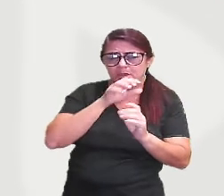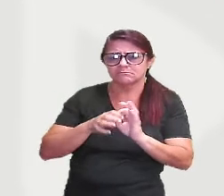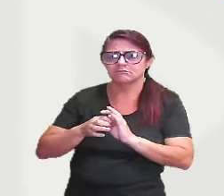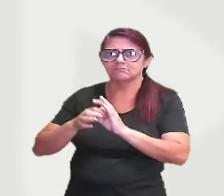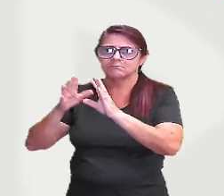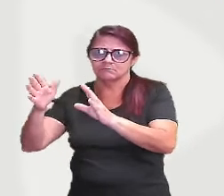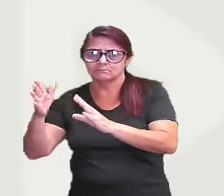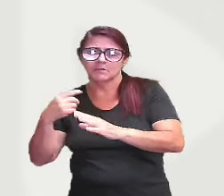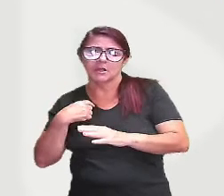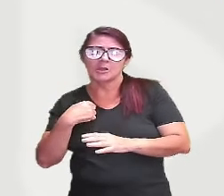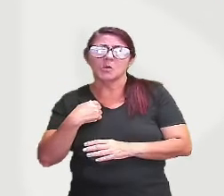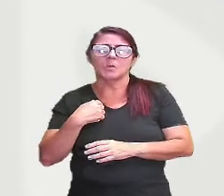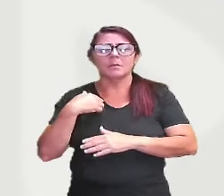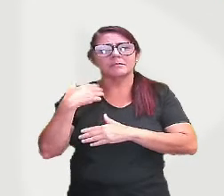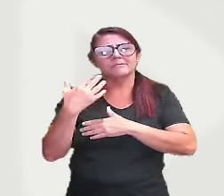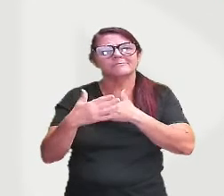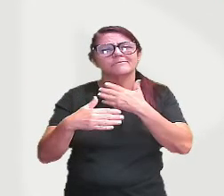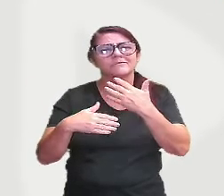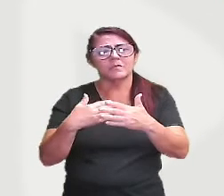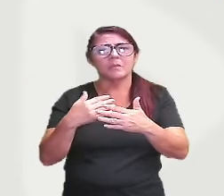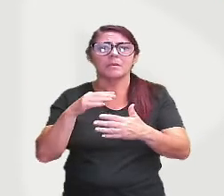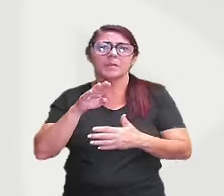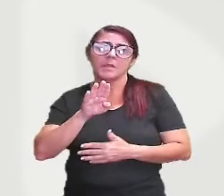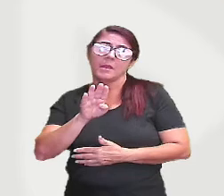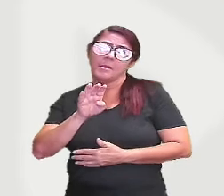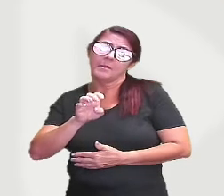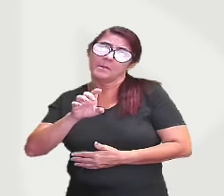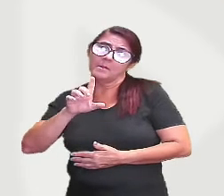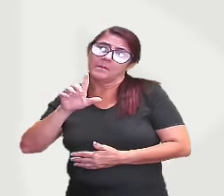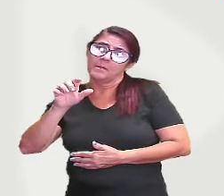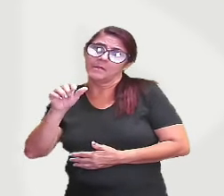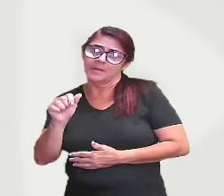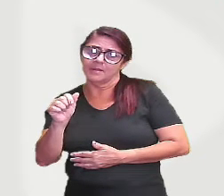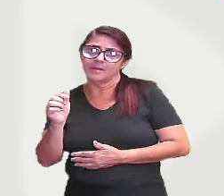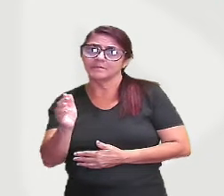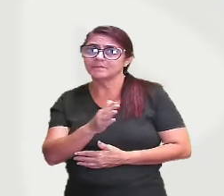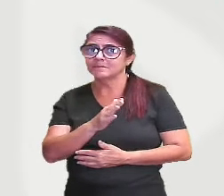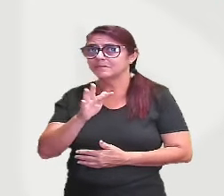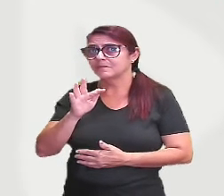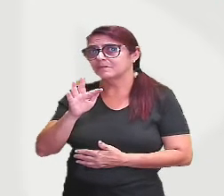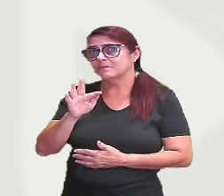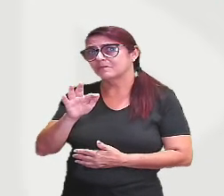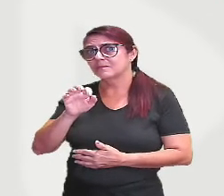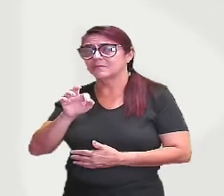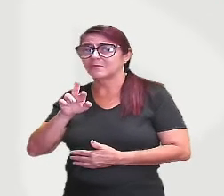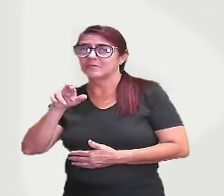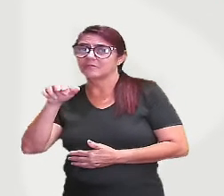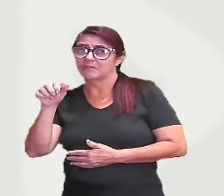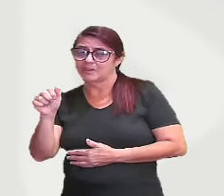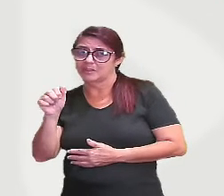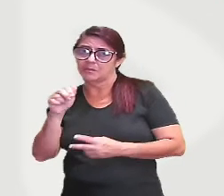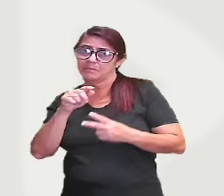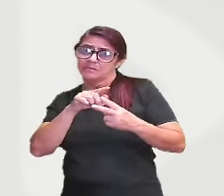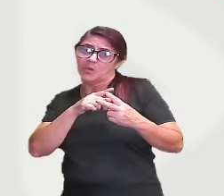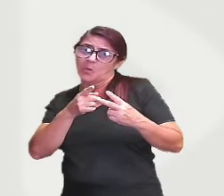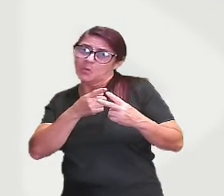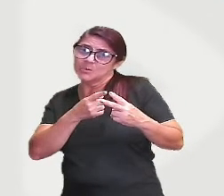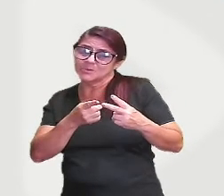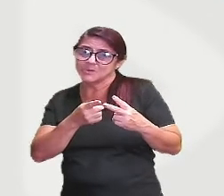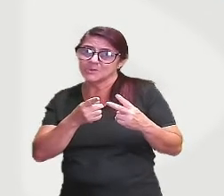tempo, Bela e a fera foram se tornando amigos. Enquanto ele se encantava com a